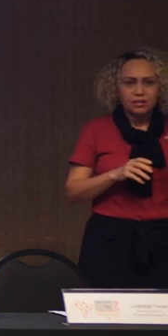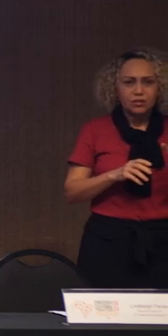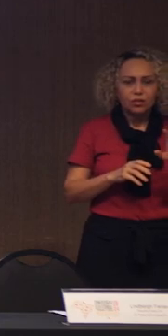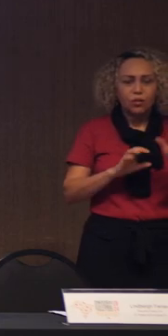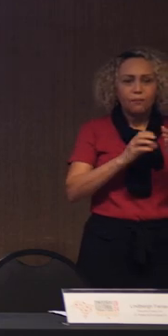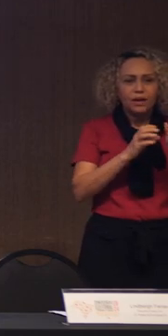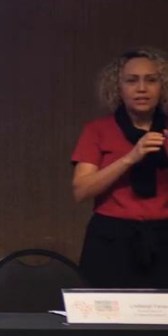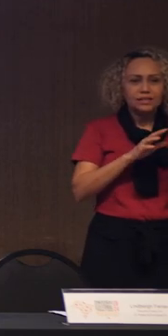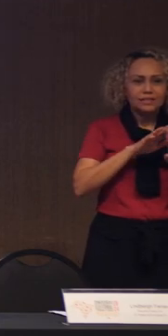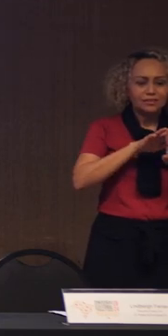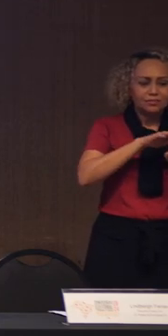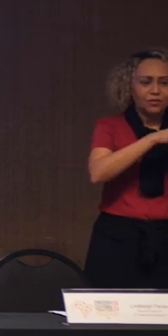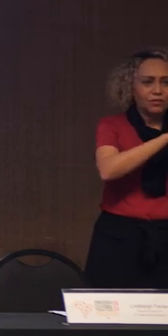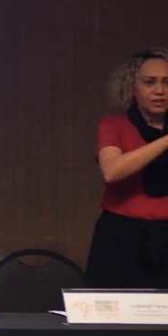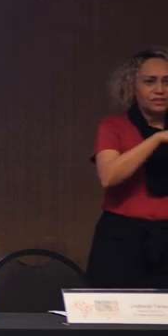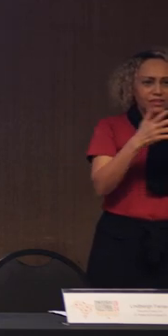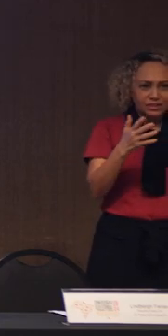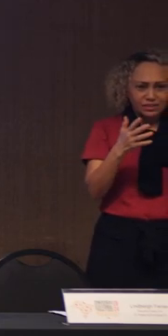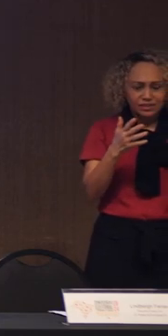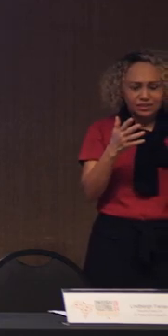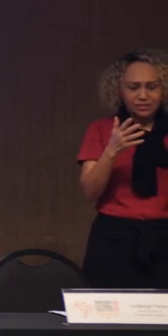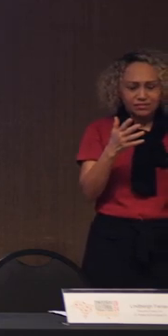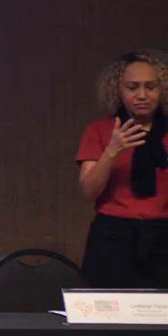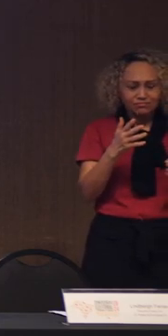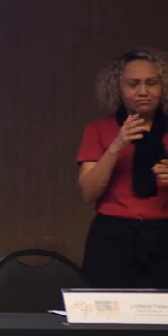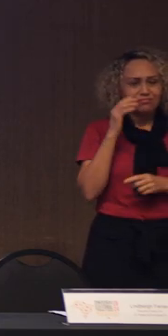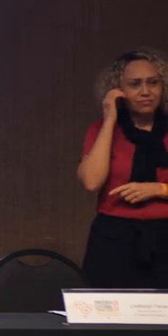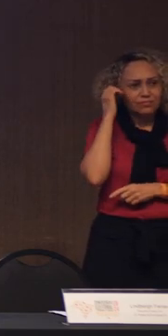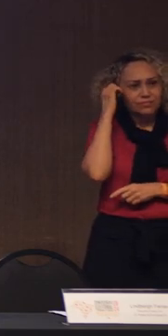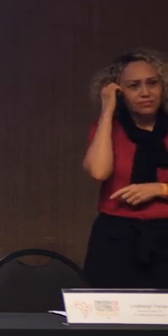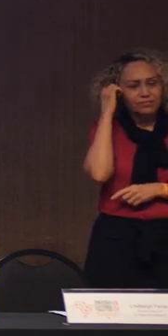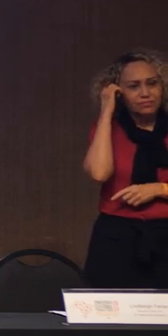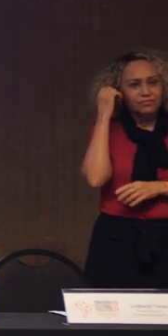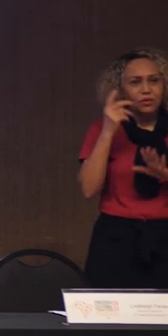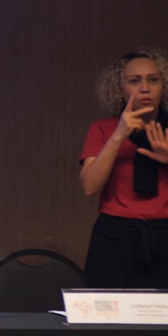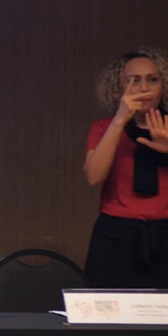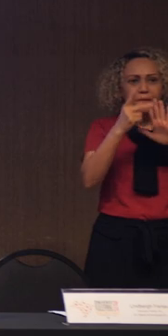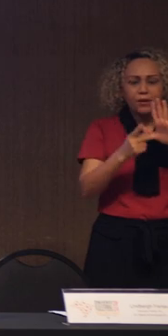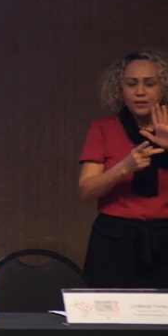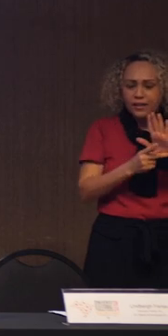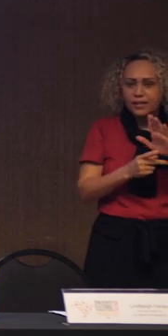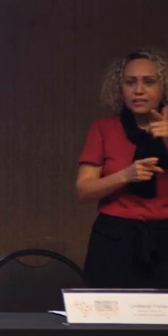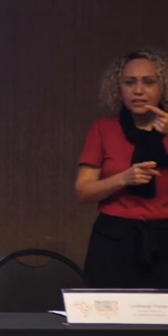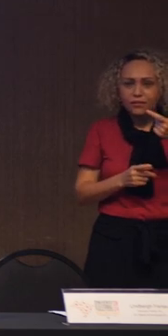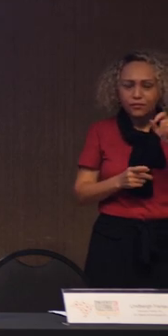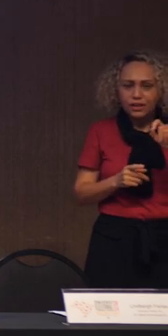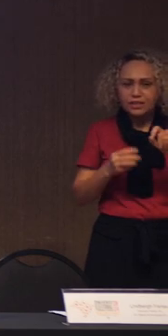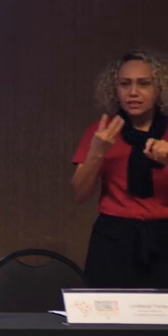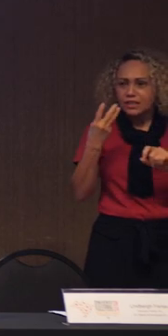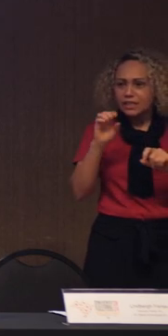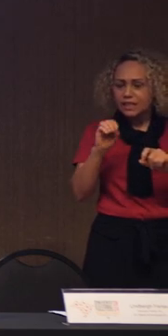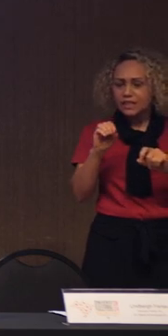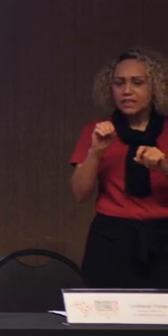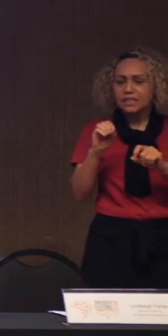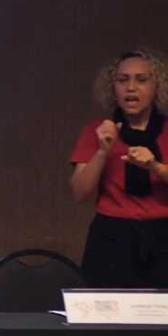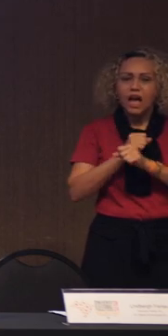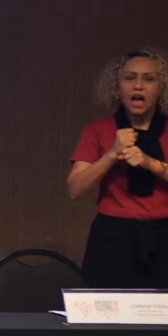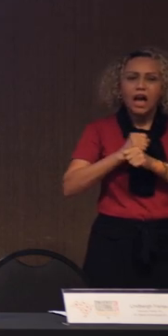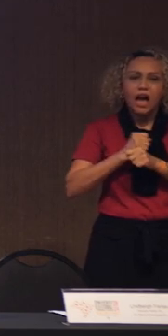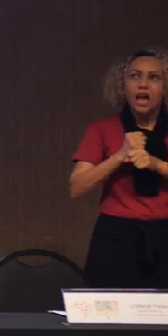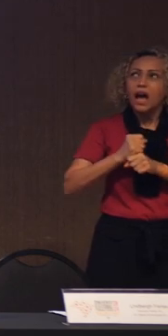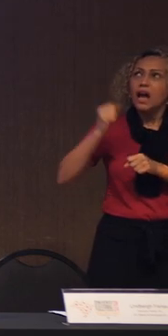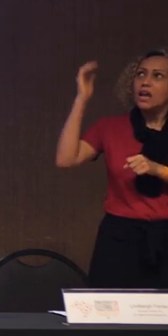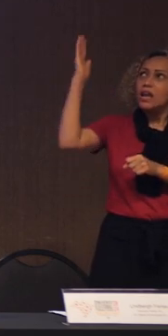brasileiro, construir definitivamente o PT. Um projeto de 20, 30 anos de